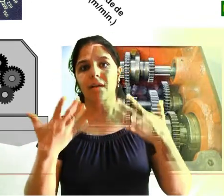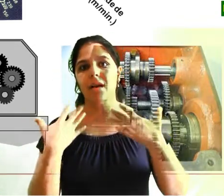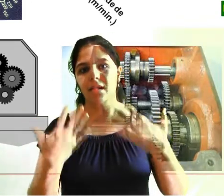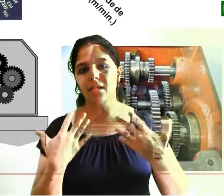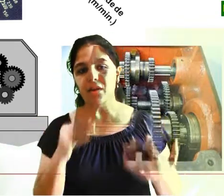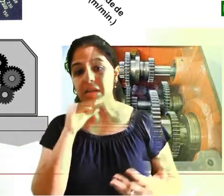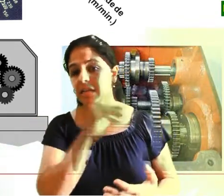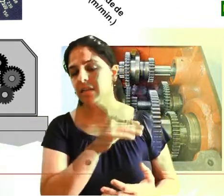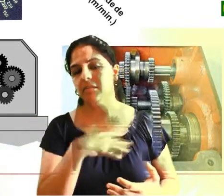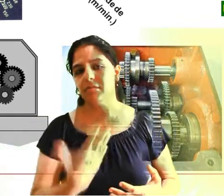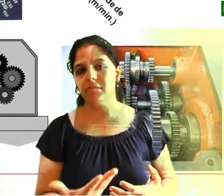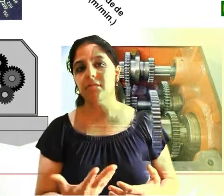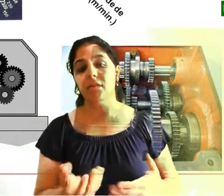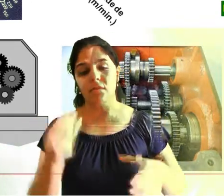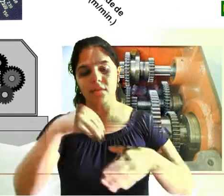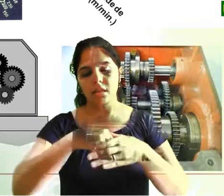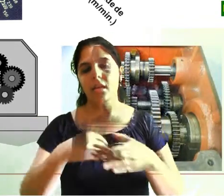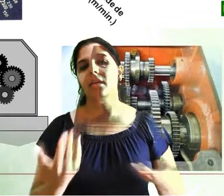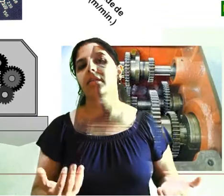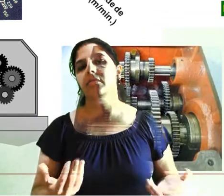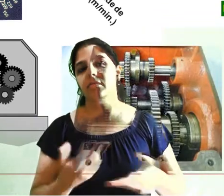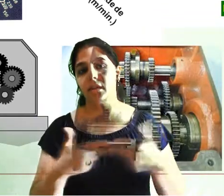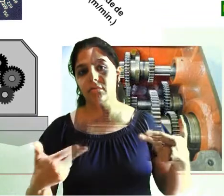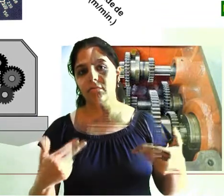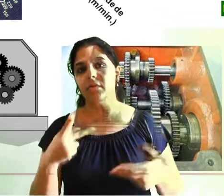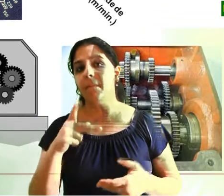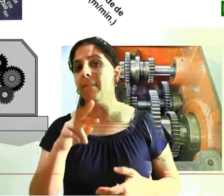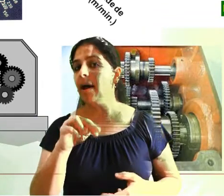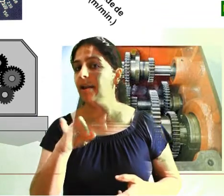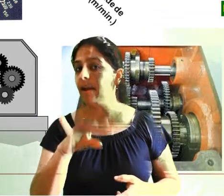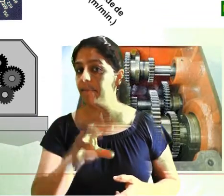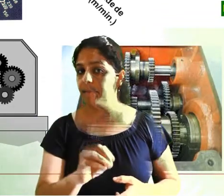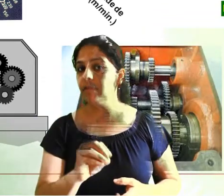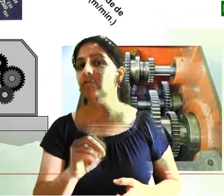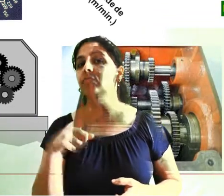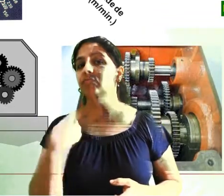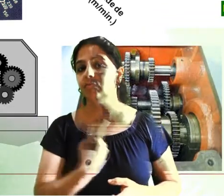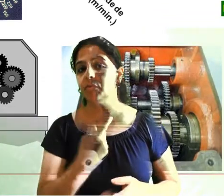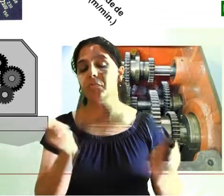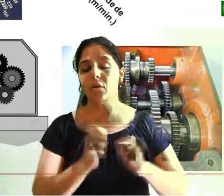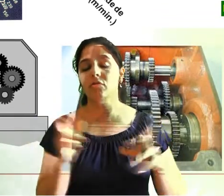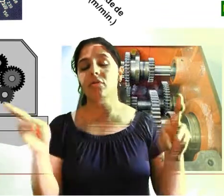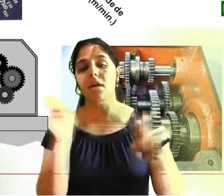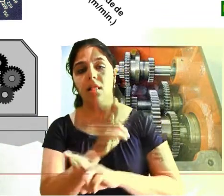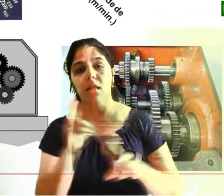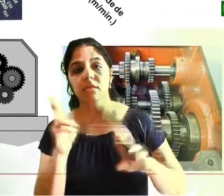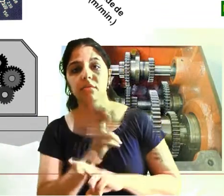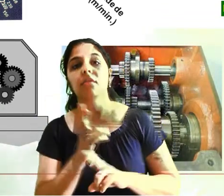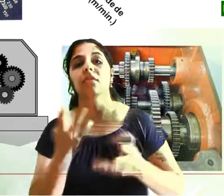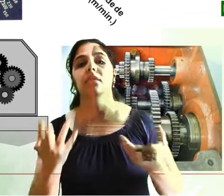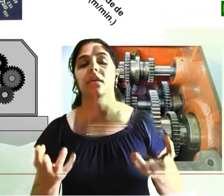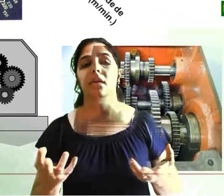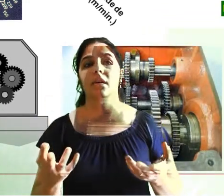Então, dentro dos parâmetros, né, dentre os parâmetros que a gente pode